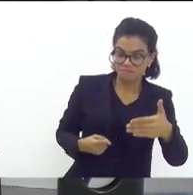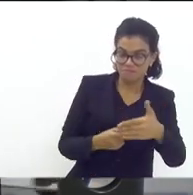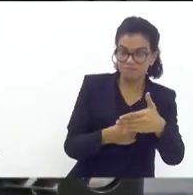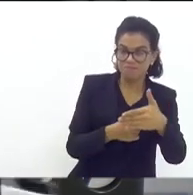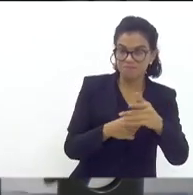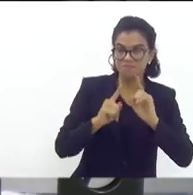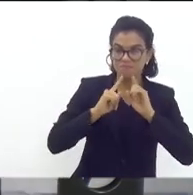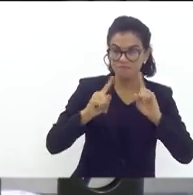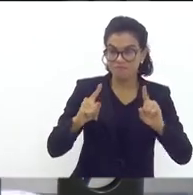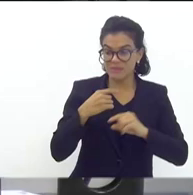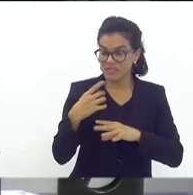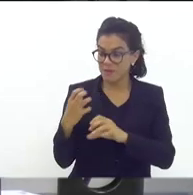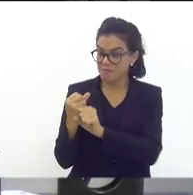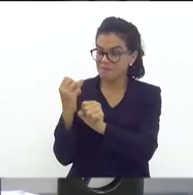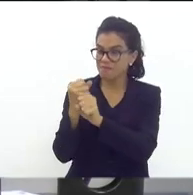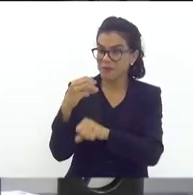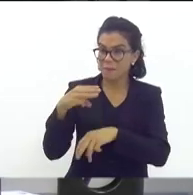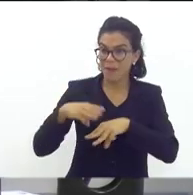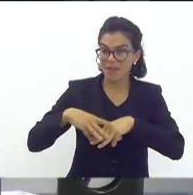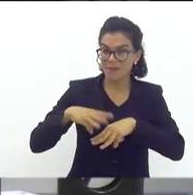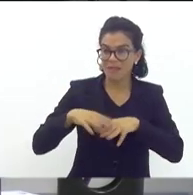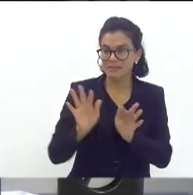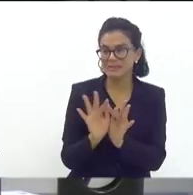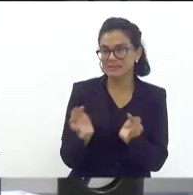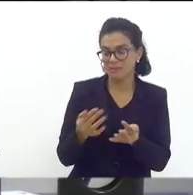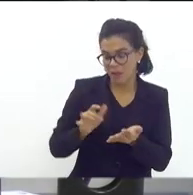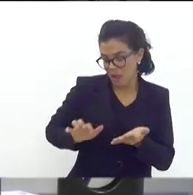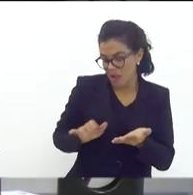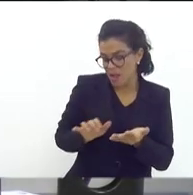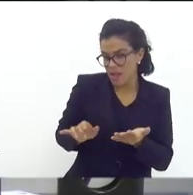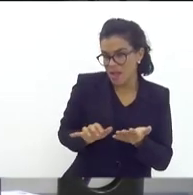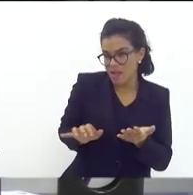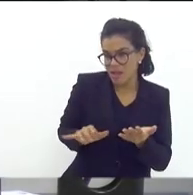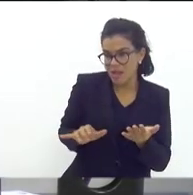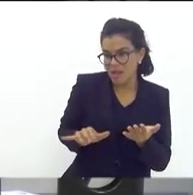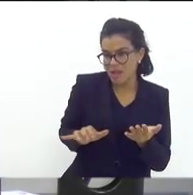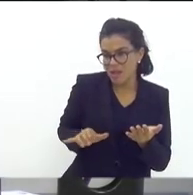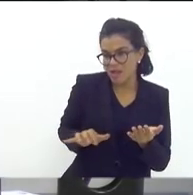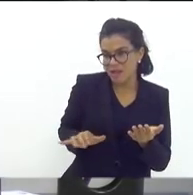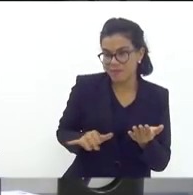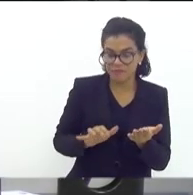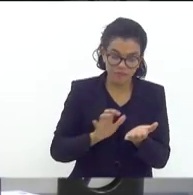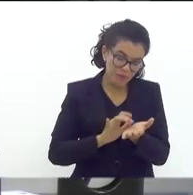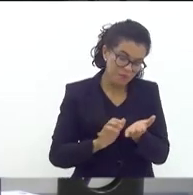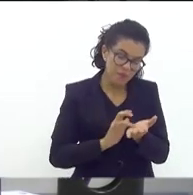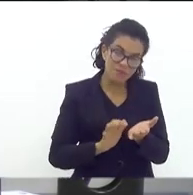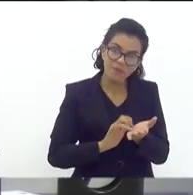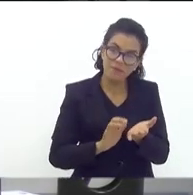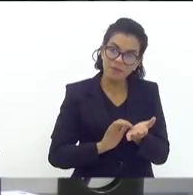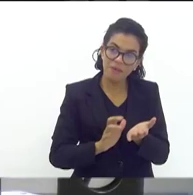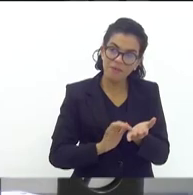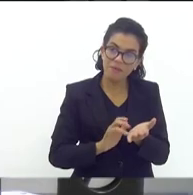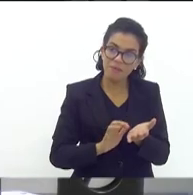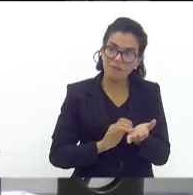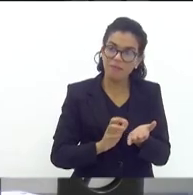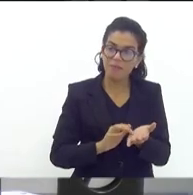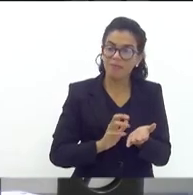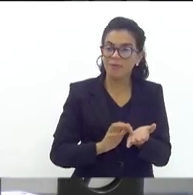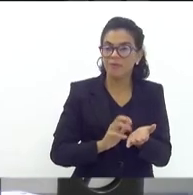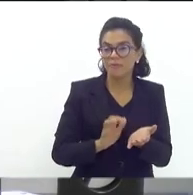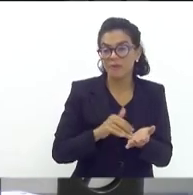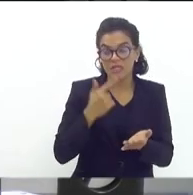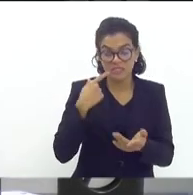fizer também uma conta matemática muito simples eu vou recorrer aqui a calculadora por mais que seja uma conta absolutamente banal se nós